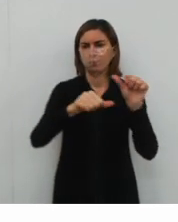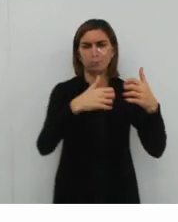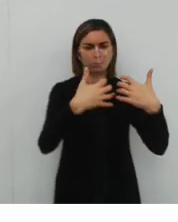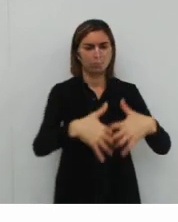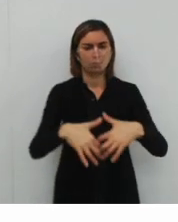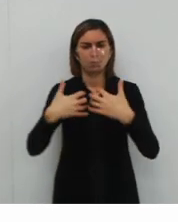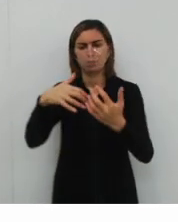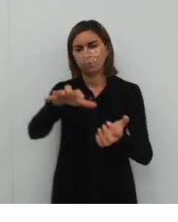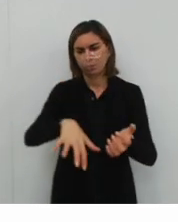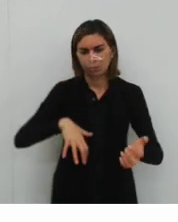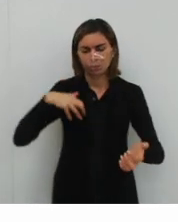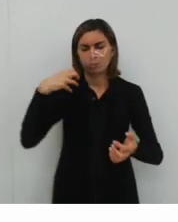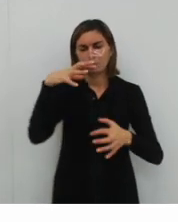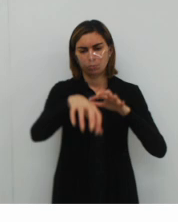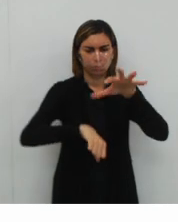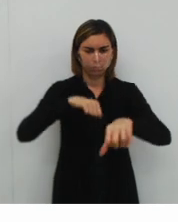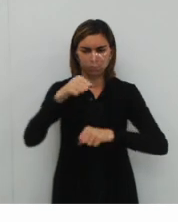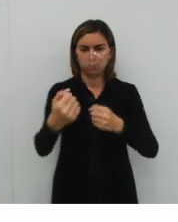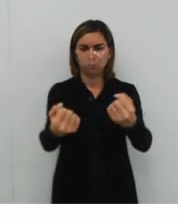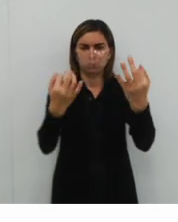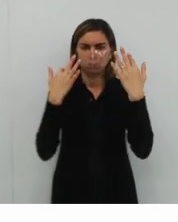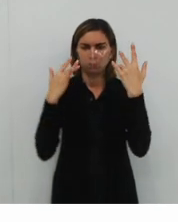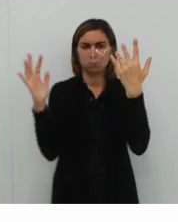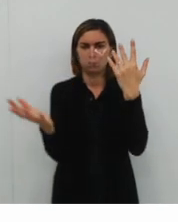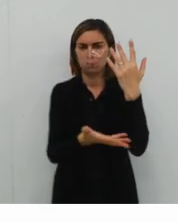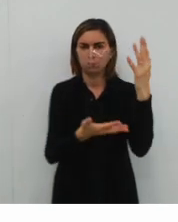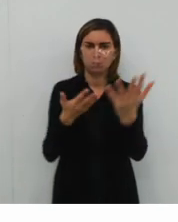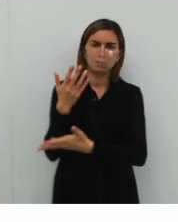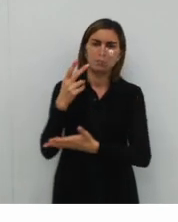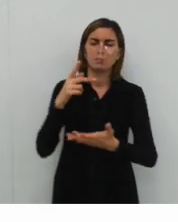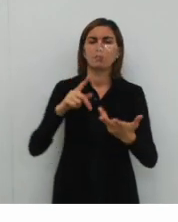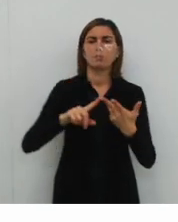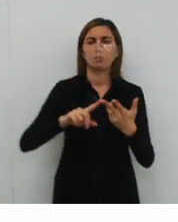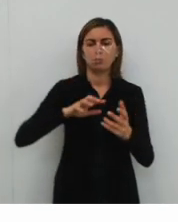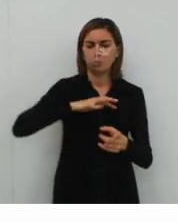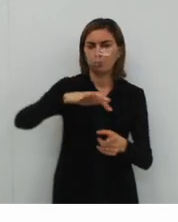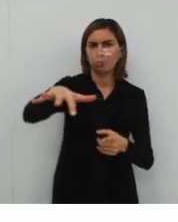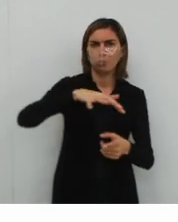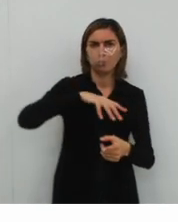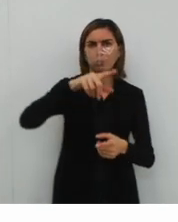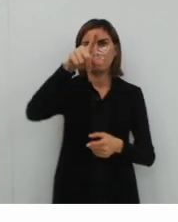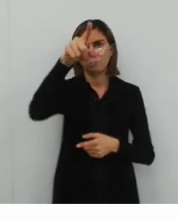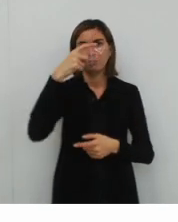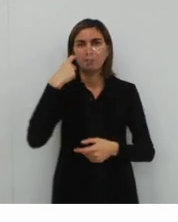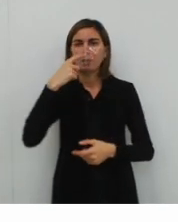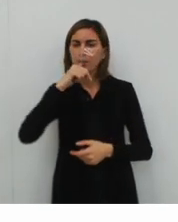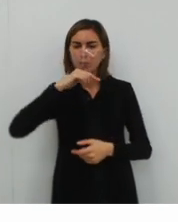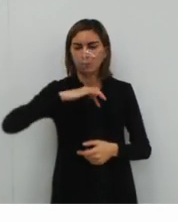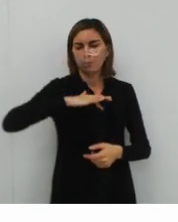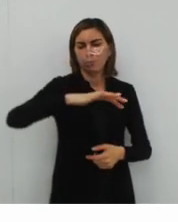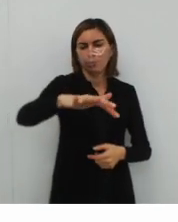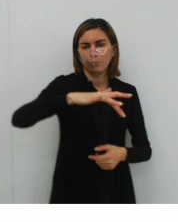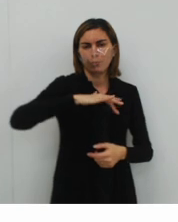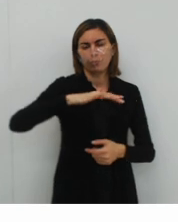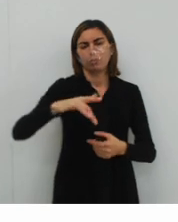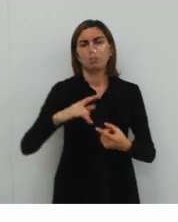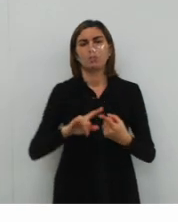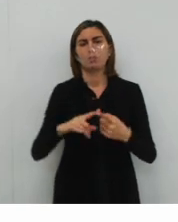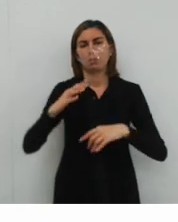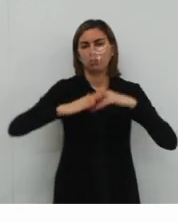produção, tratores, colheitadeiras, né, pivôs de irrigação, como você está vendo aí na imagem, tá?